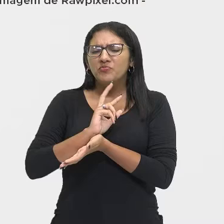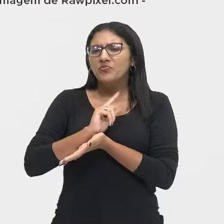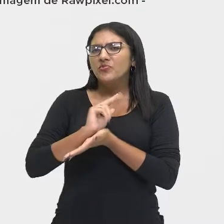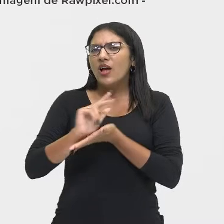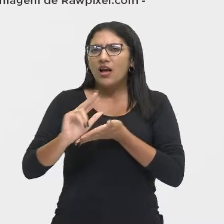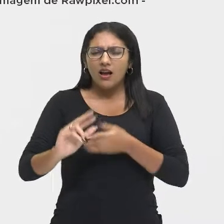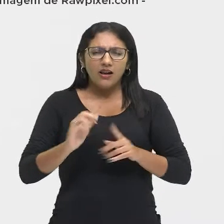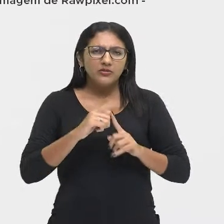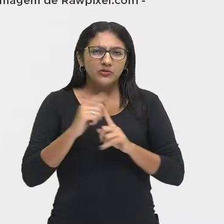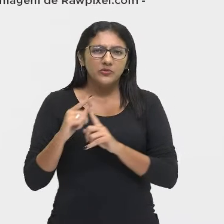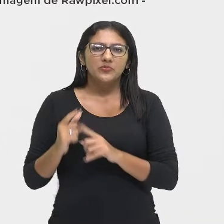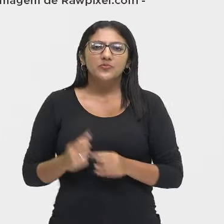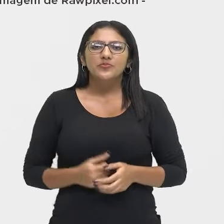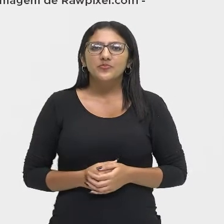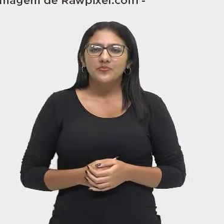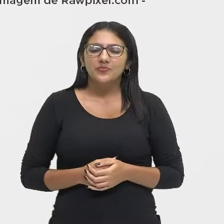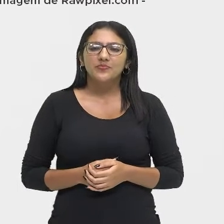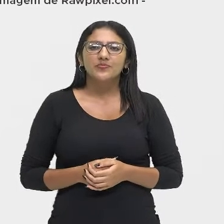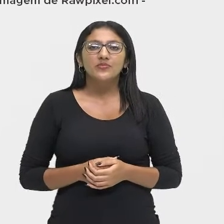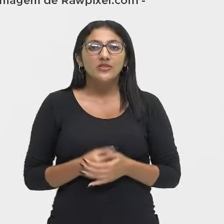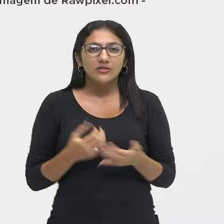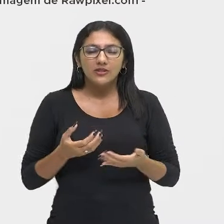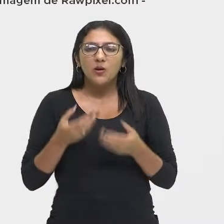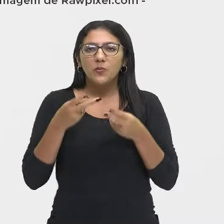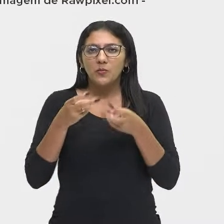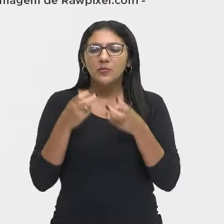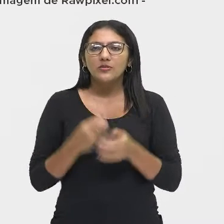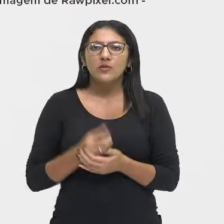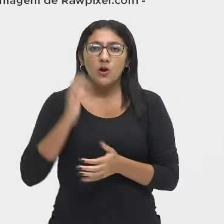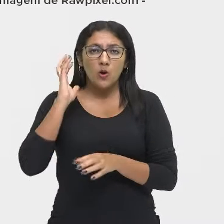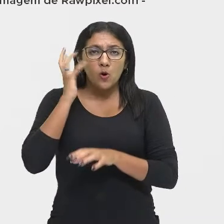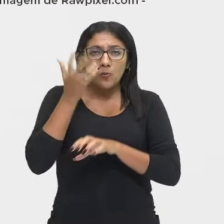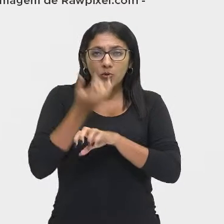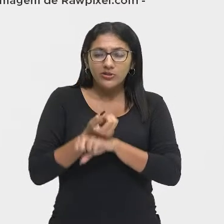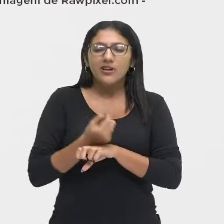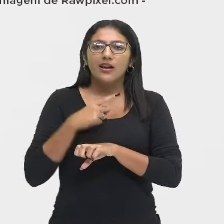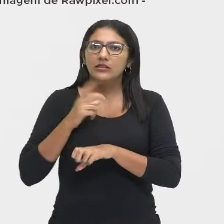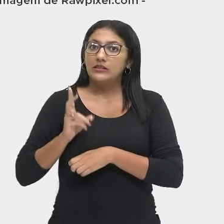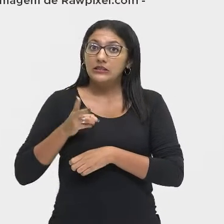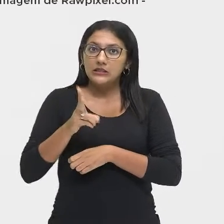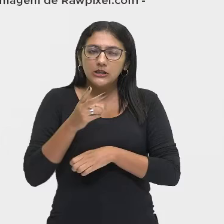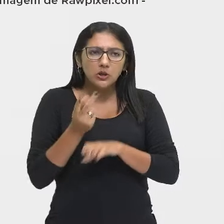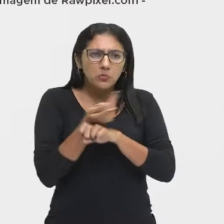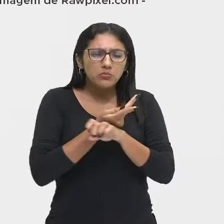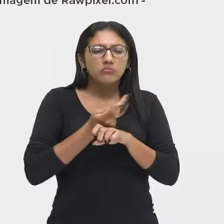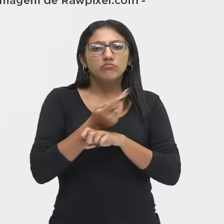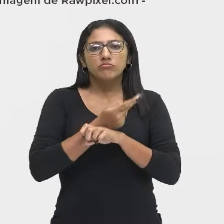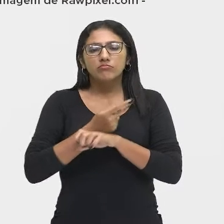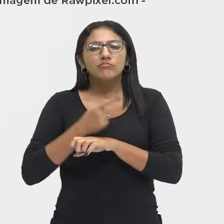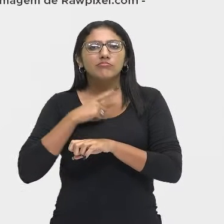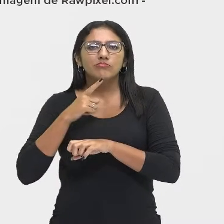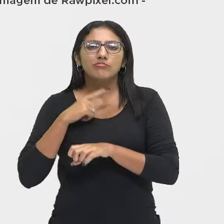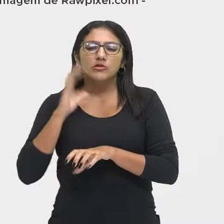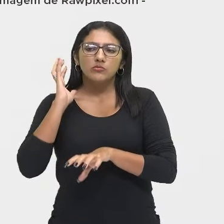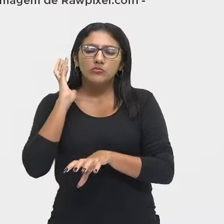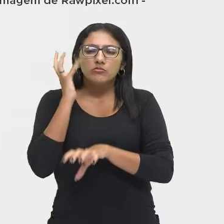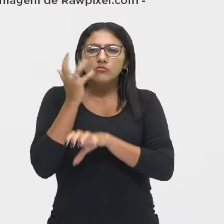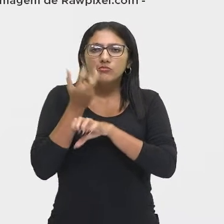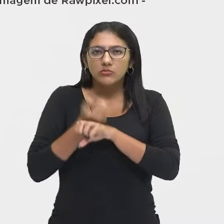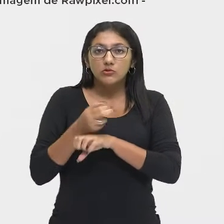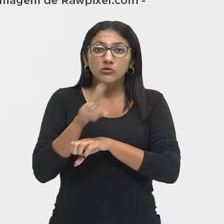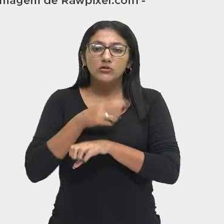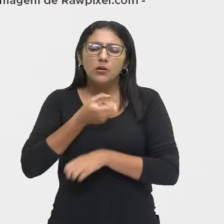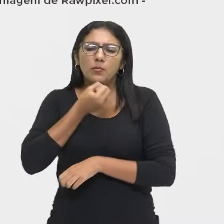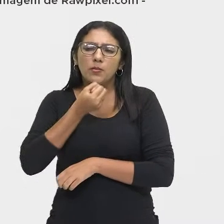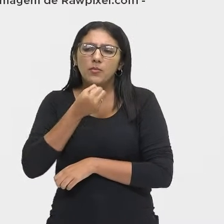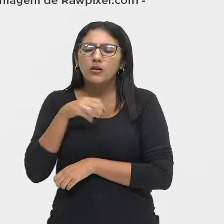mídias convergentes. Então, olha só, os podcasts são os mais procurados. Trata-se de arquivos transmitidos em áudio que